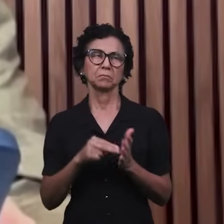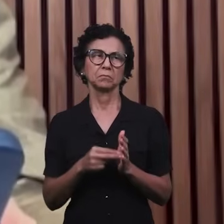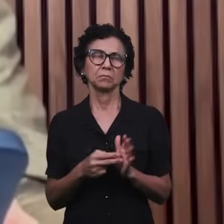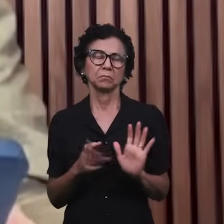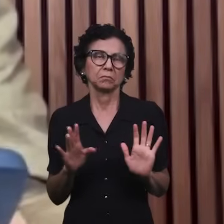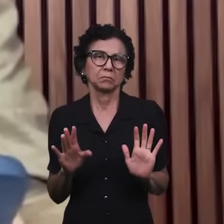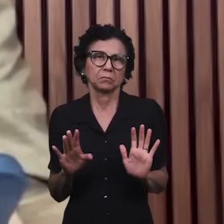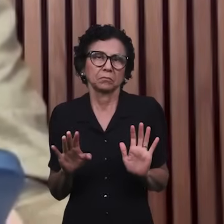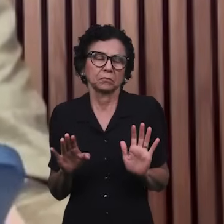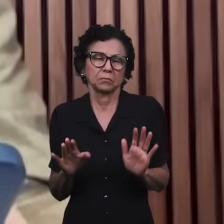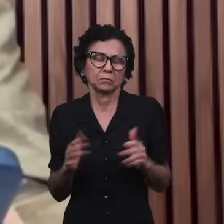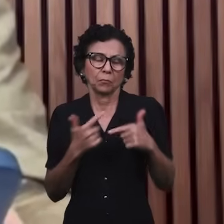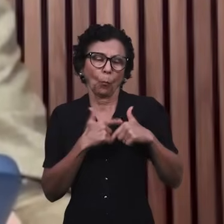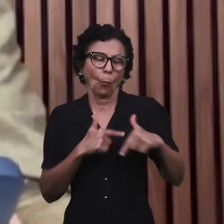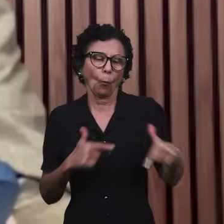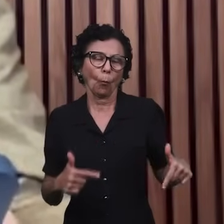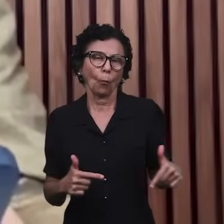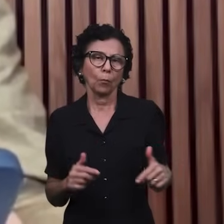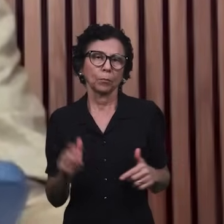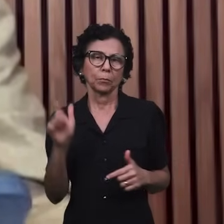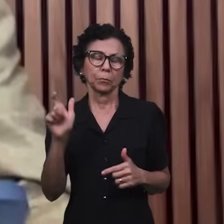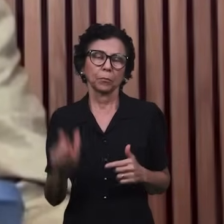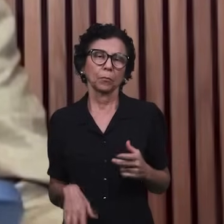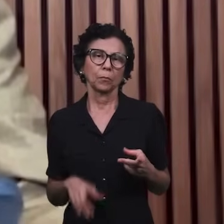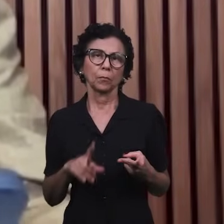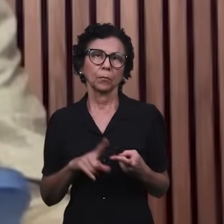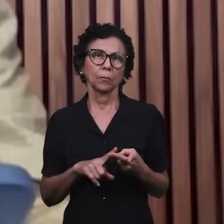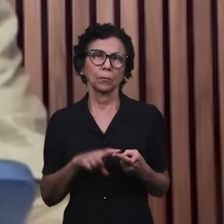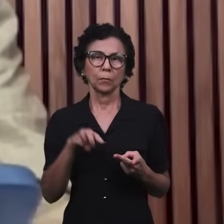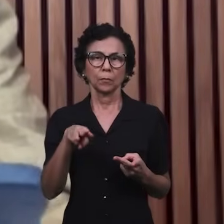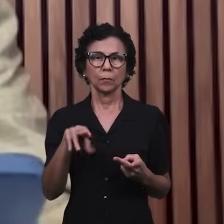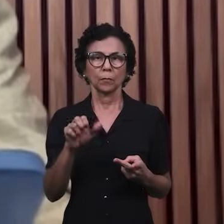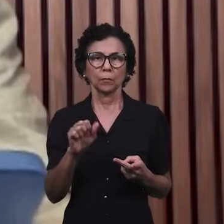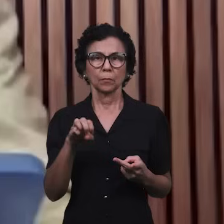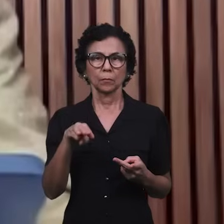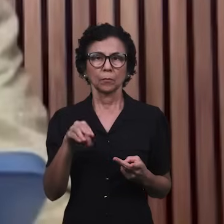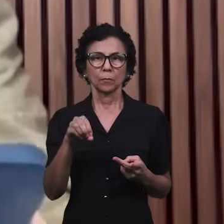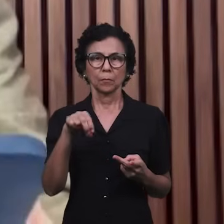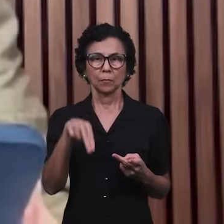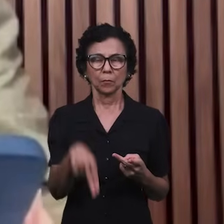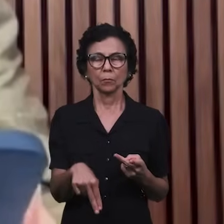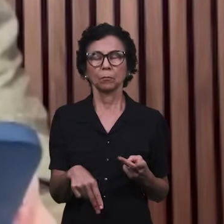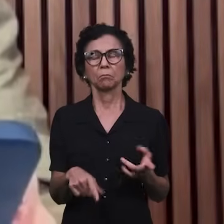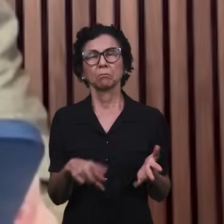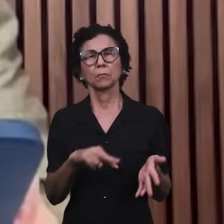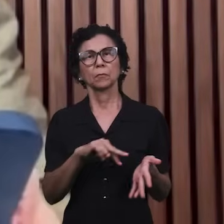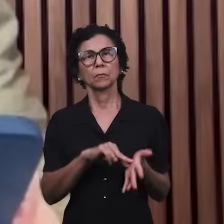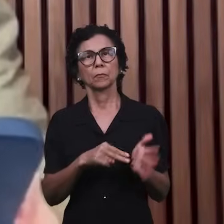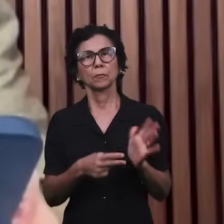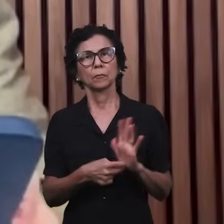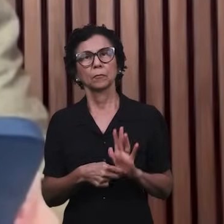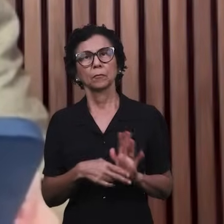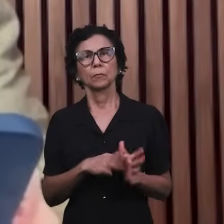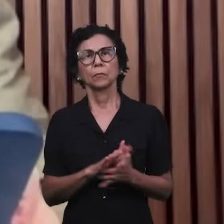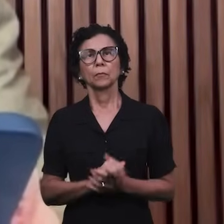tolo ou insignificante, uma pessoa vazia, e mamon,